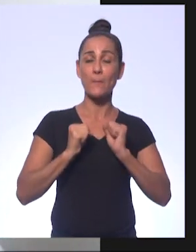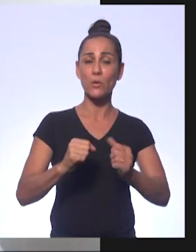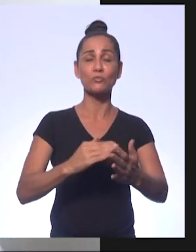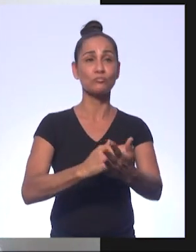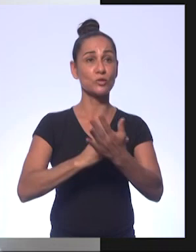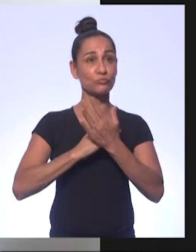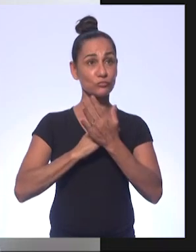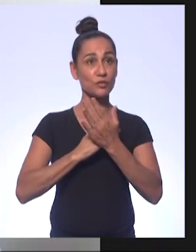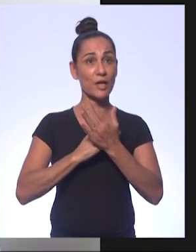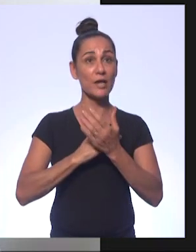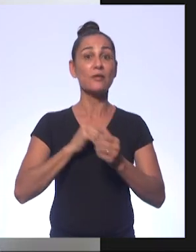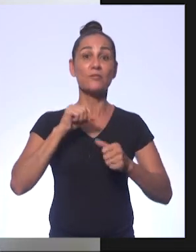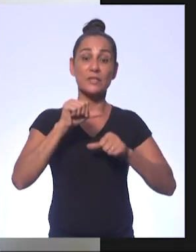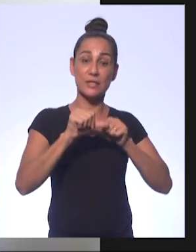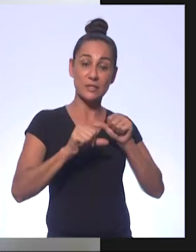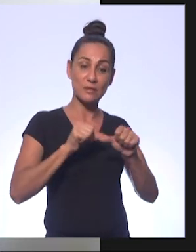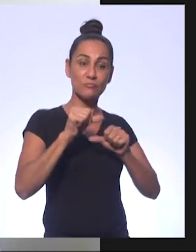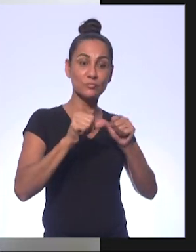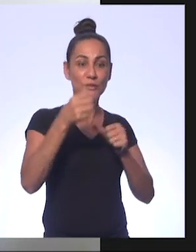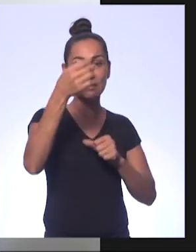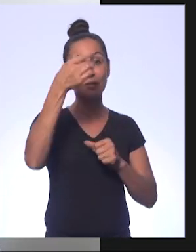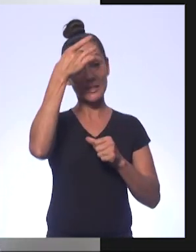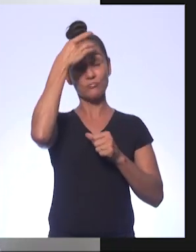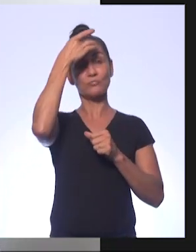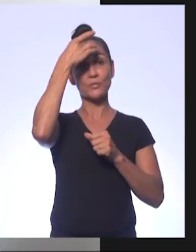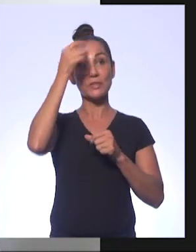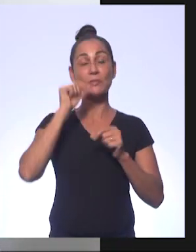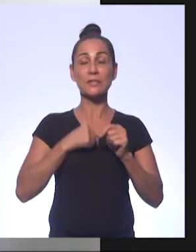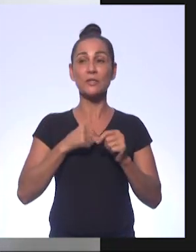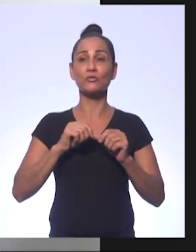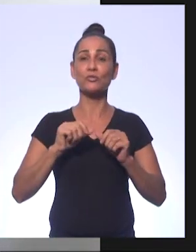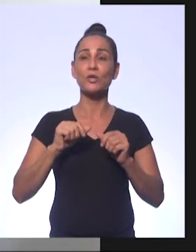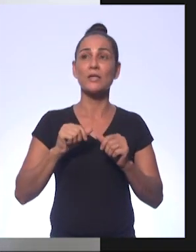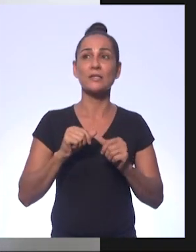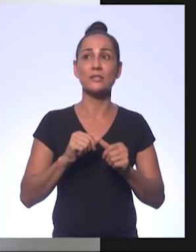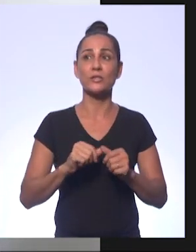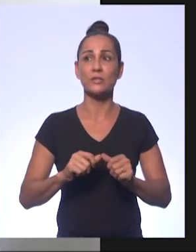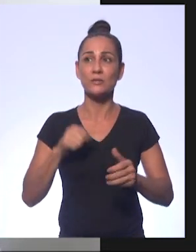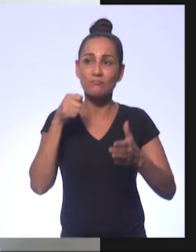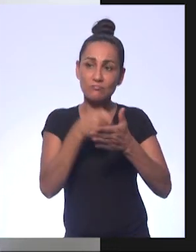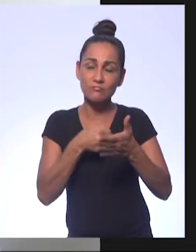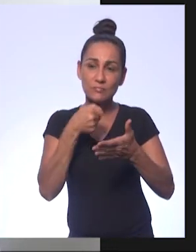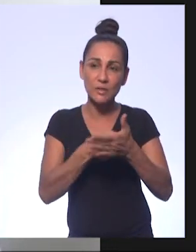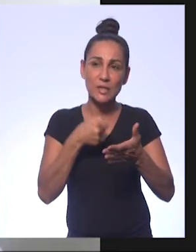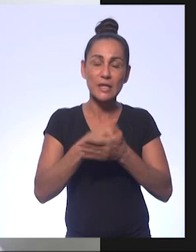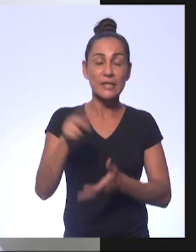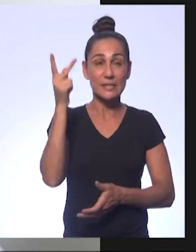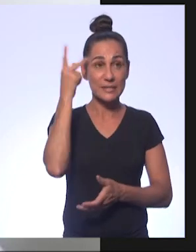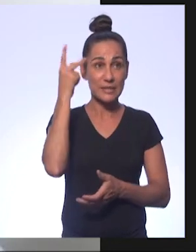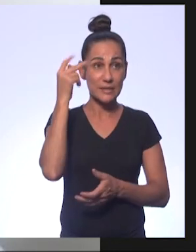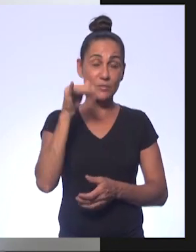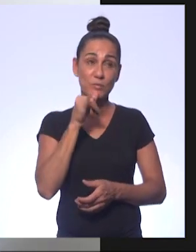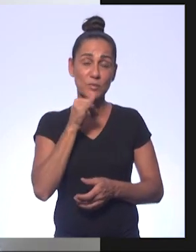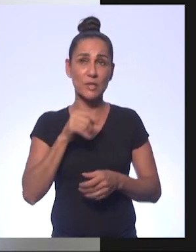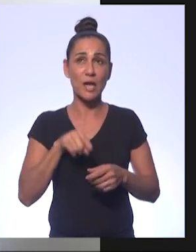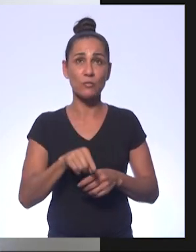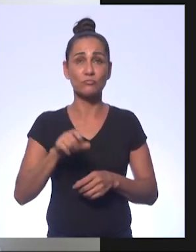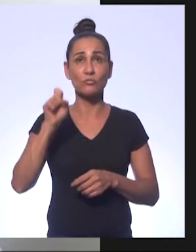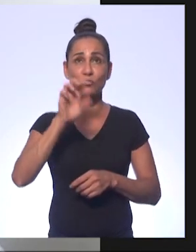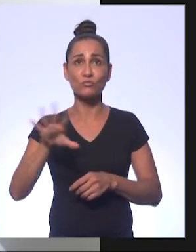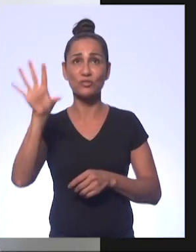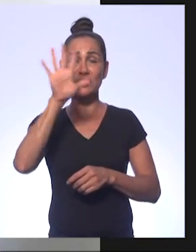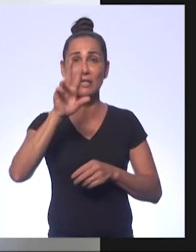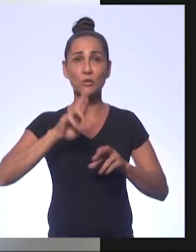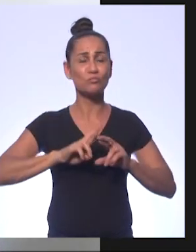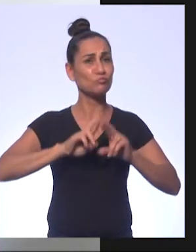ajudar a fazer essas coisas que eu estou pensando. Mas deixa eu insistir na colaboração. São Paulo é um estado muito diverso.